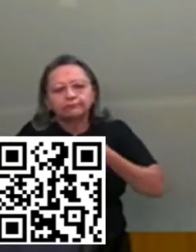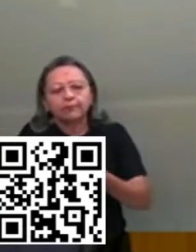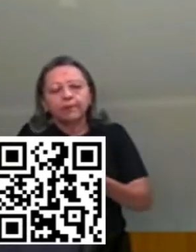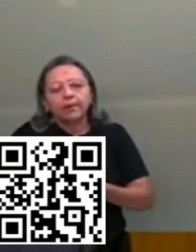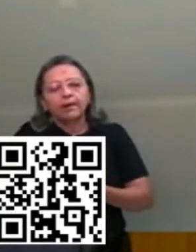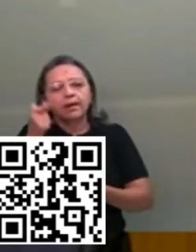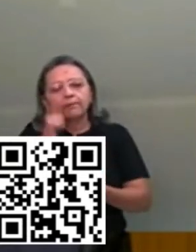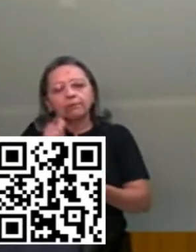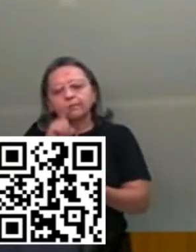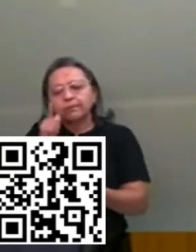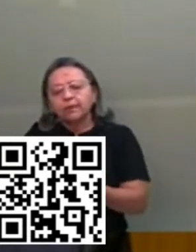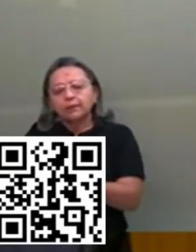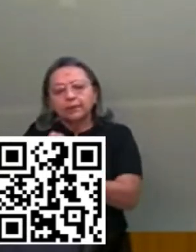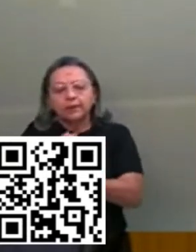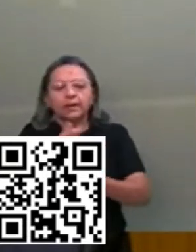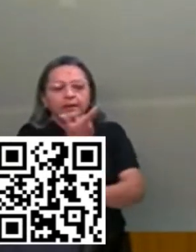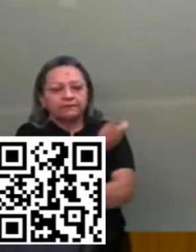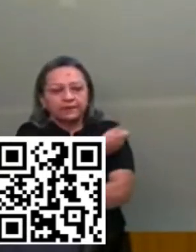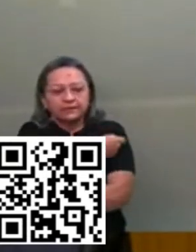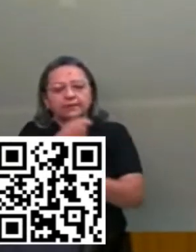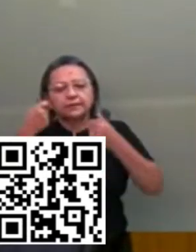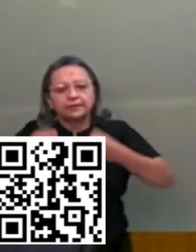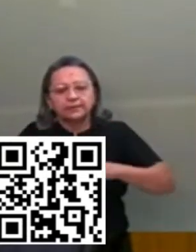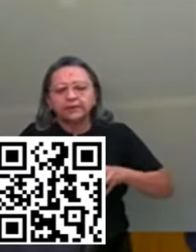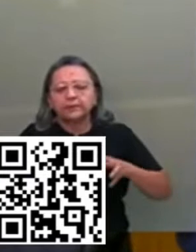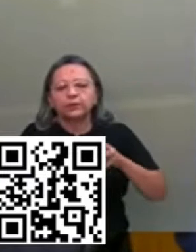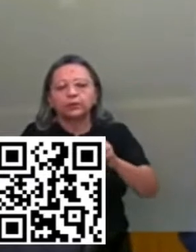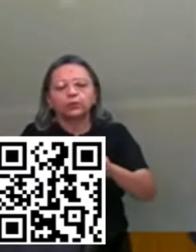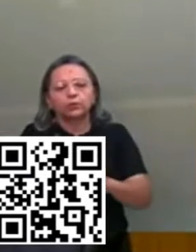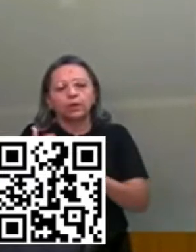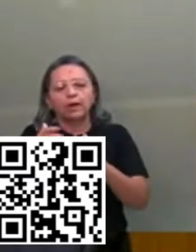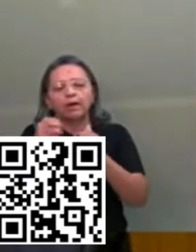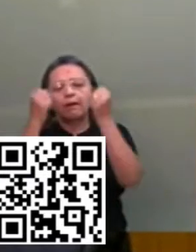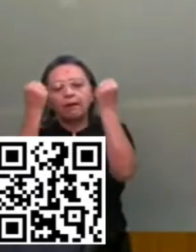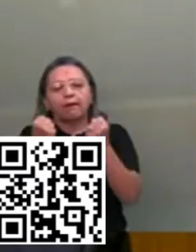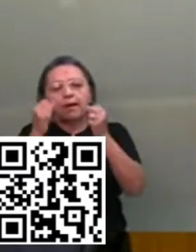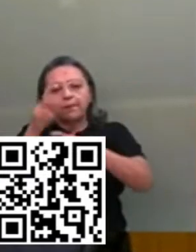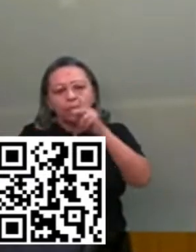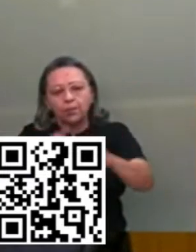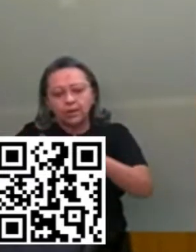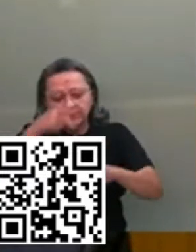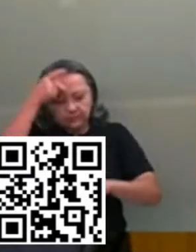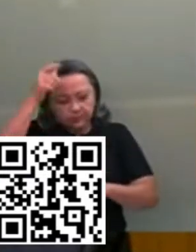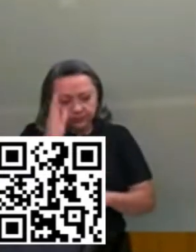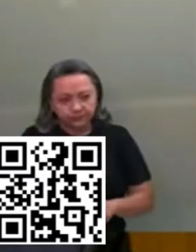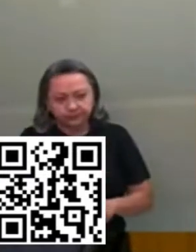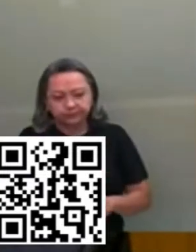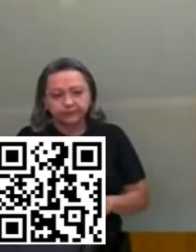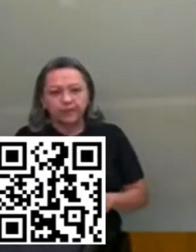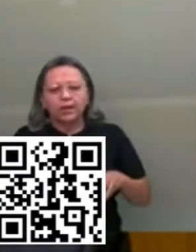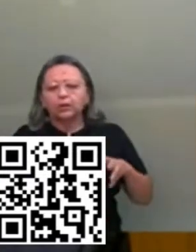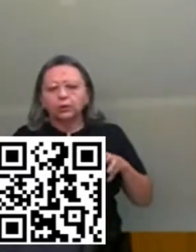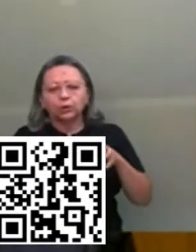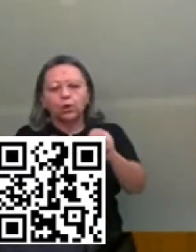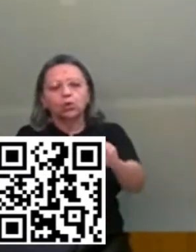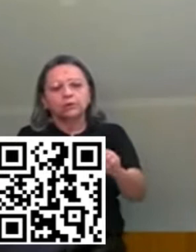para adquirir e produzir as vacinas necessárias para imunizar a população brasileira.